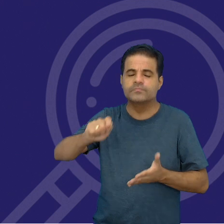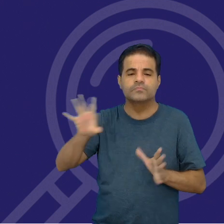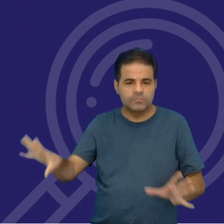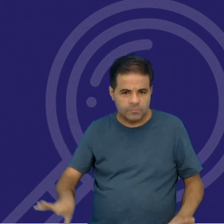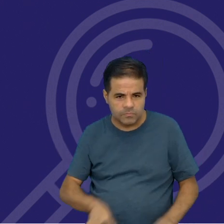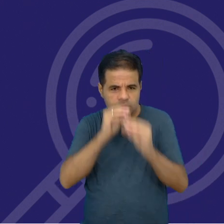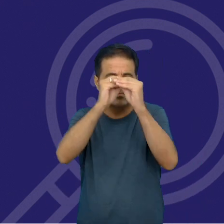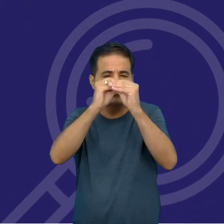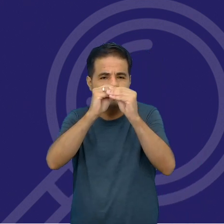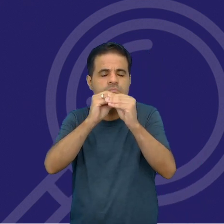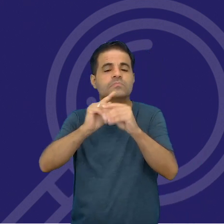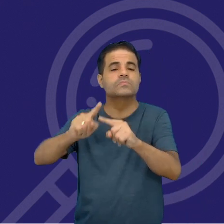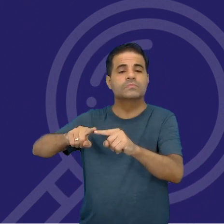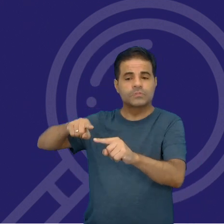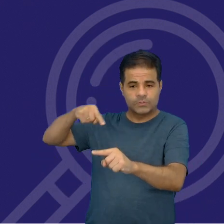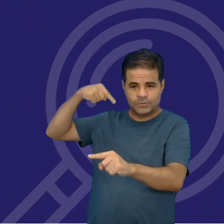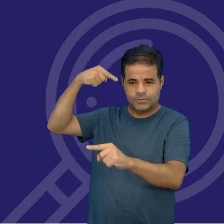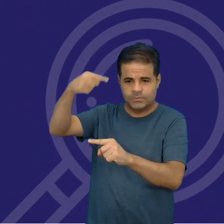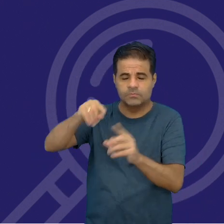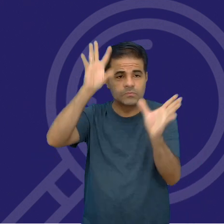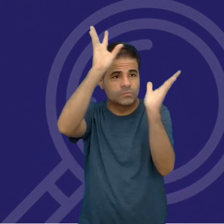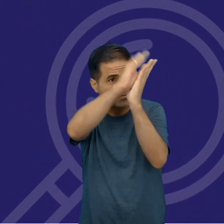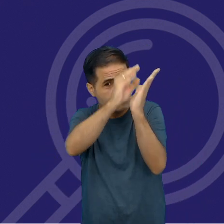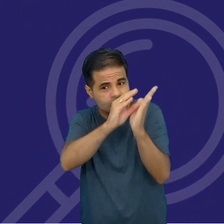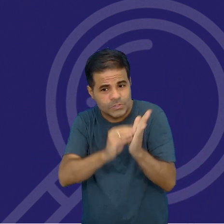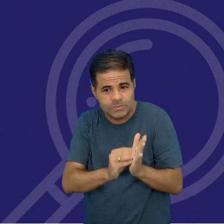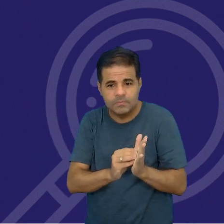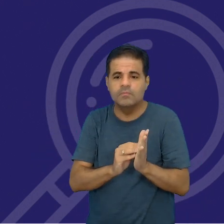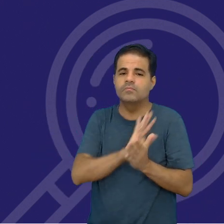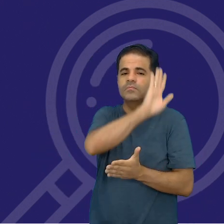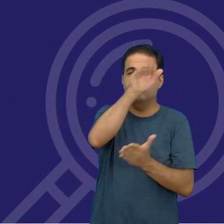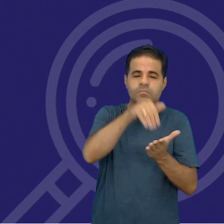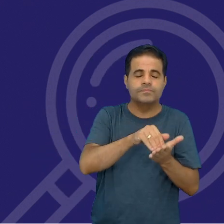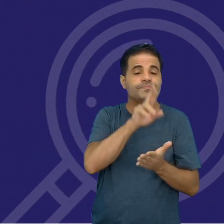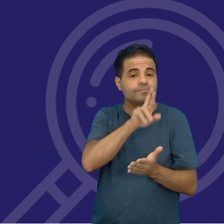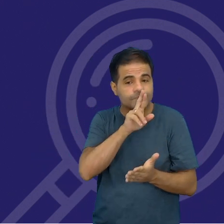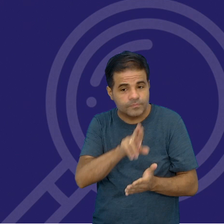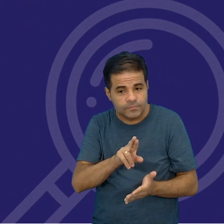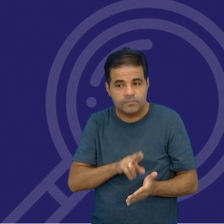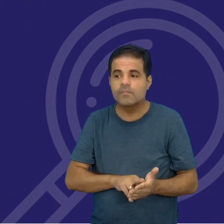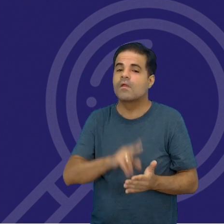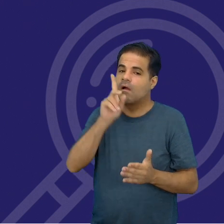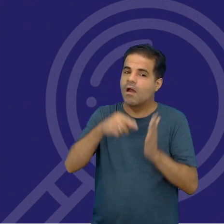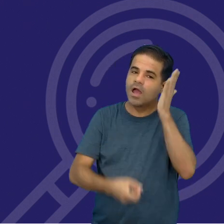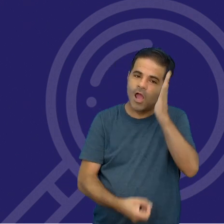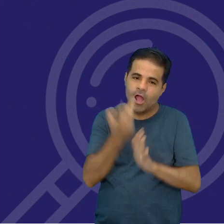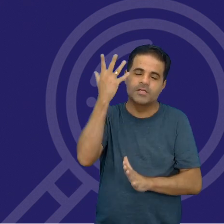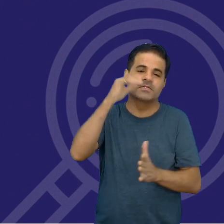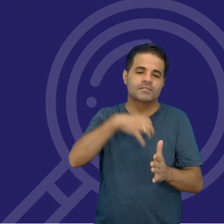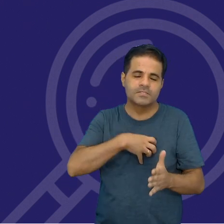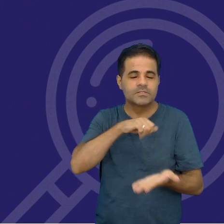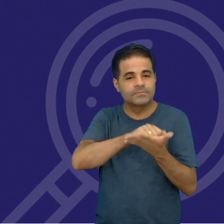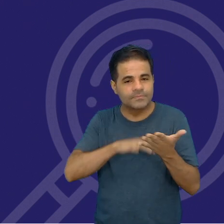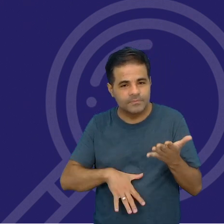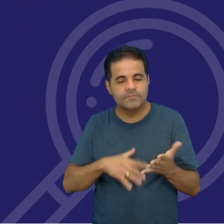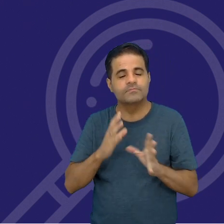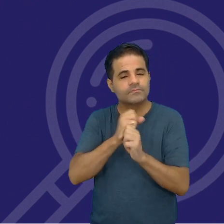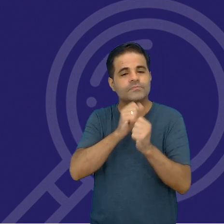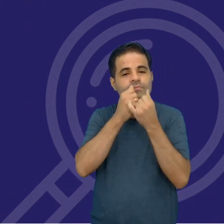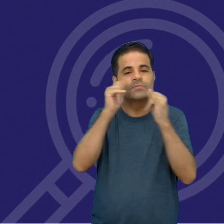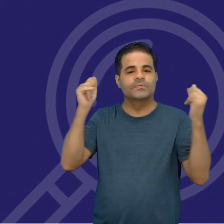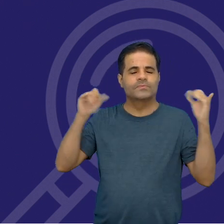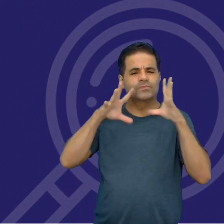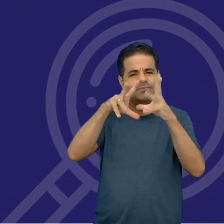complementares. Inseridos todos os dados, como resultado da simulação, é gerado um tipo de conta de energia elétrica,